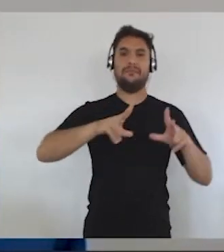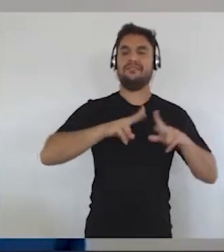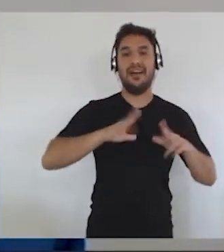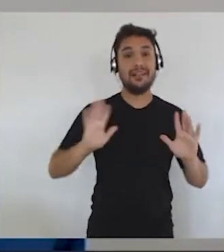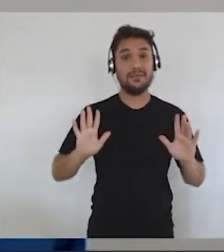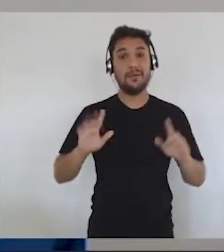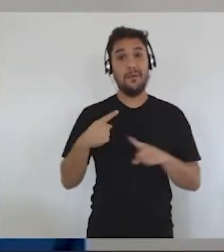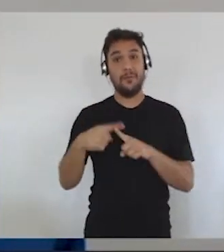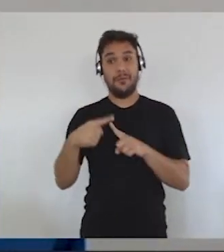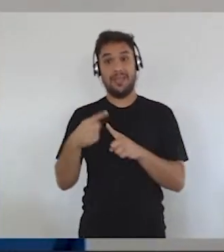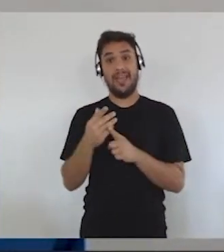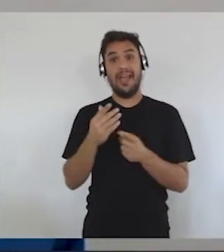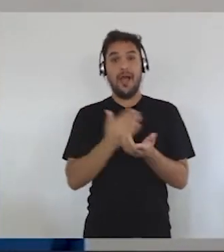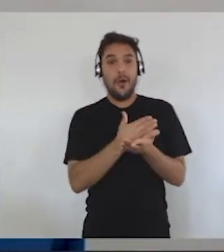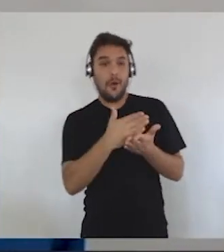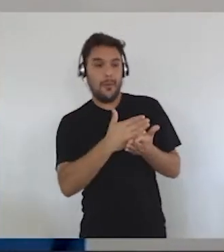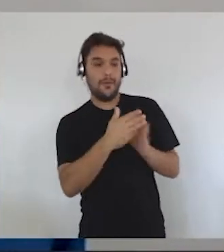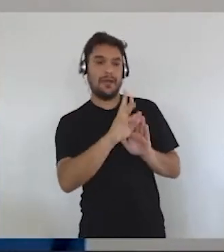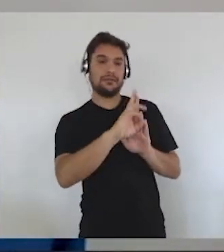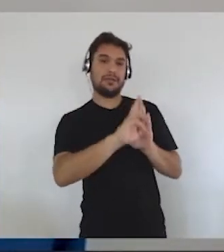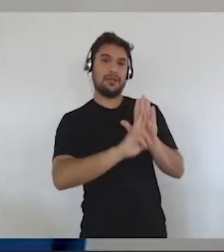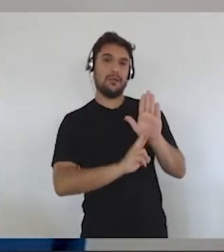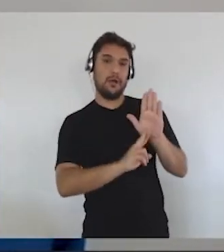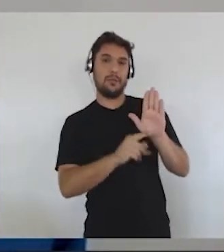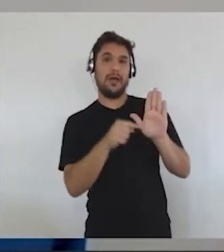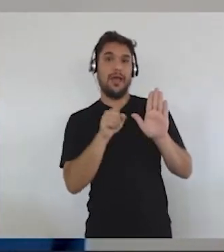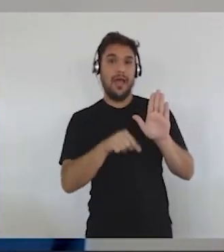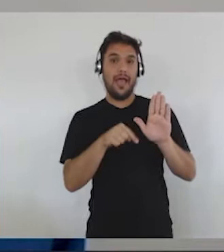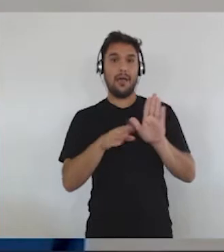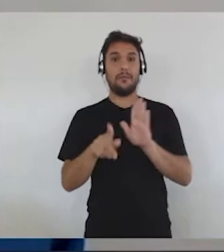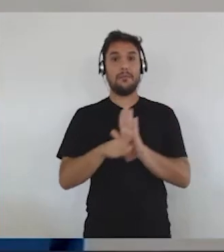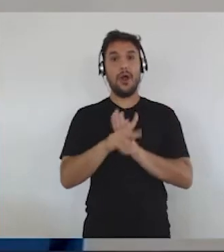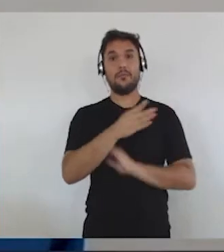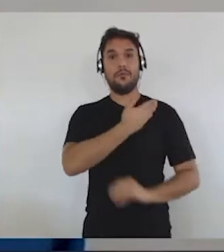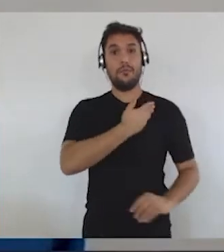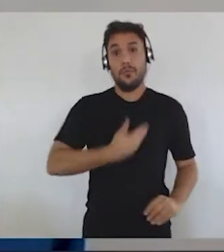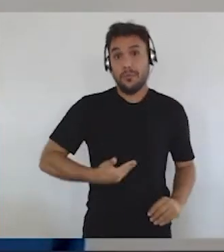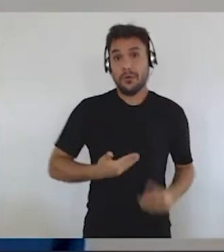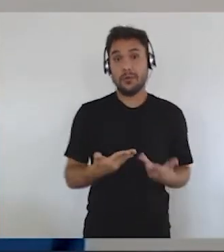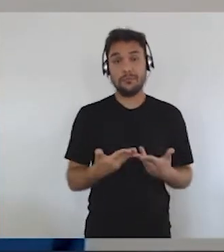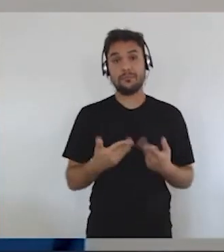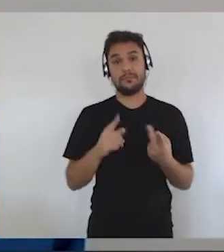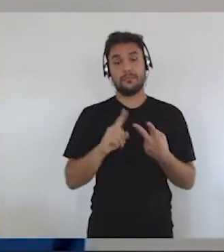a natureza das normas seria uma natureza de direito público.